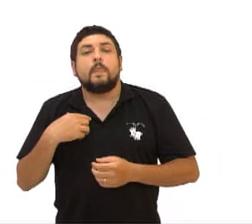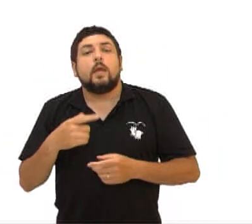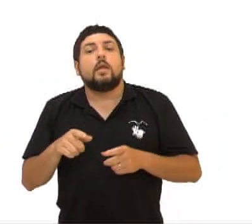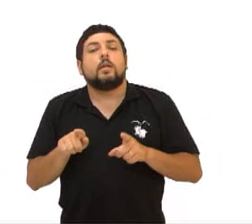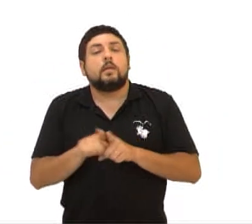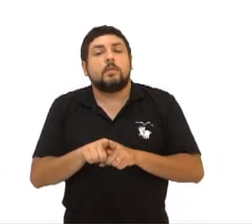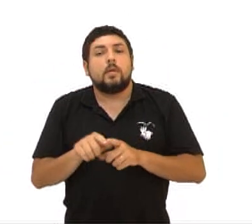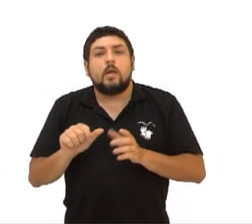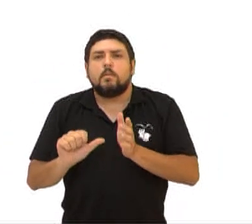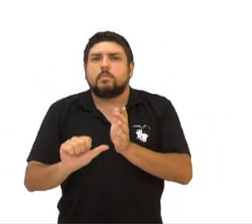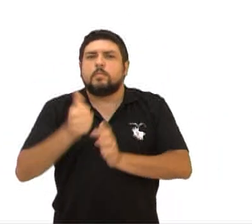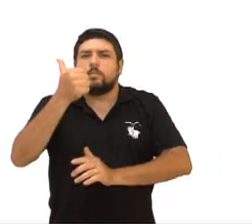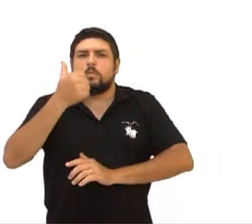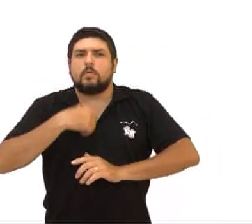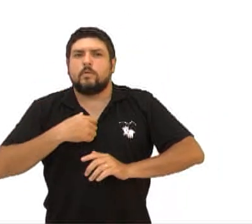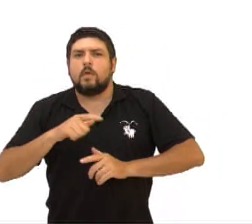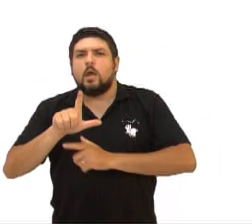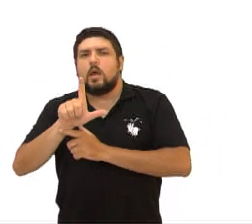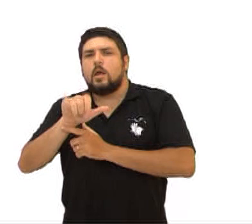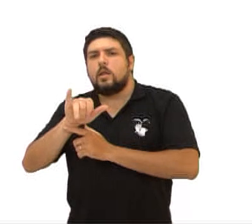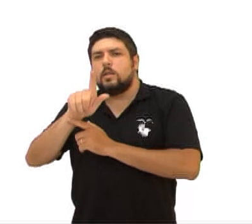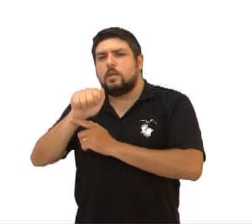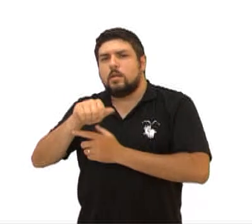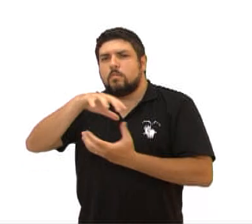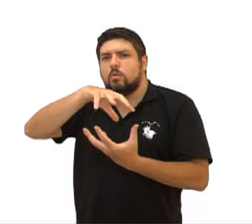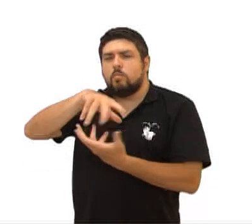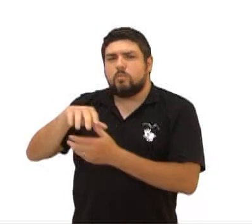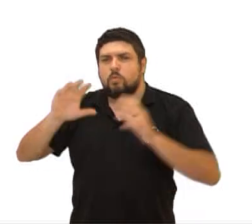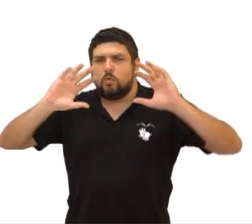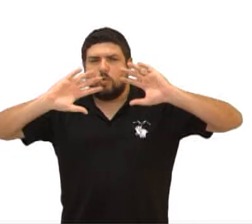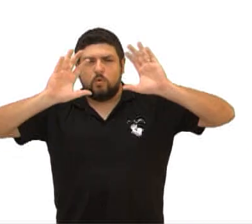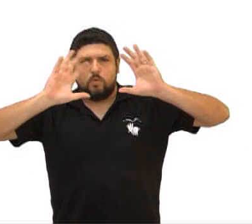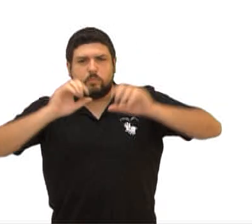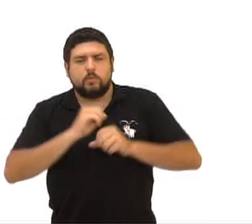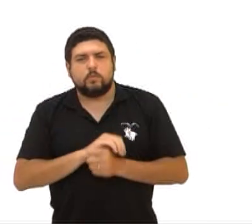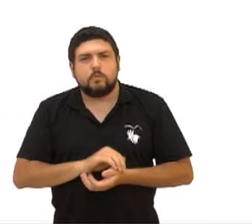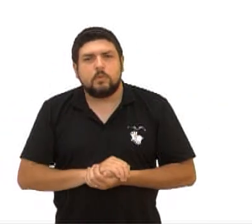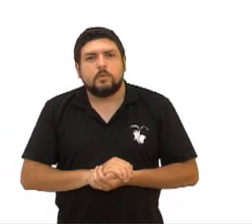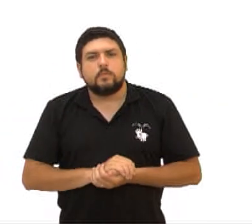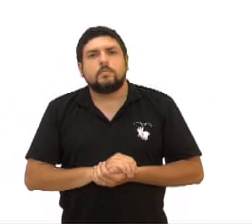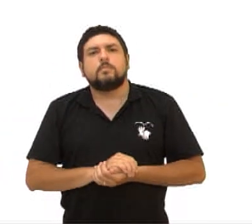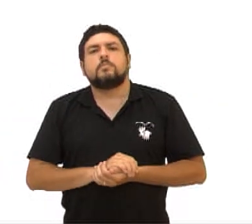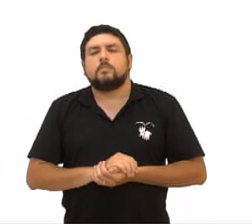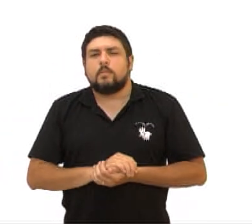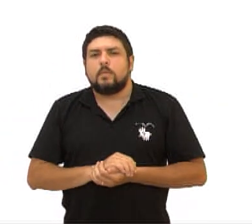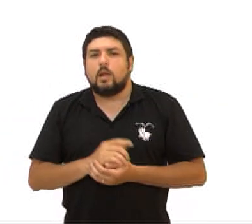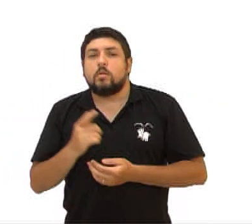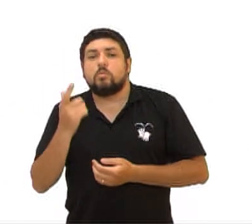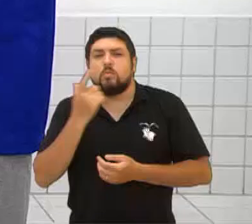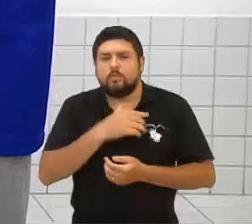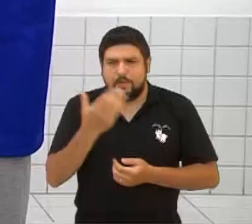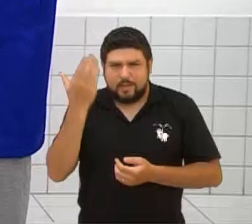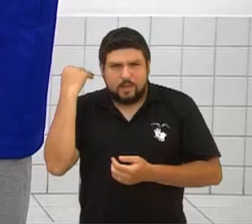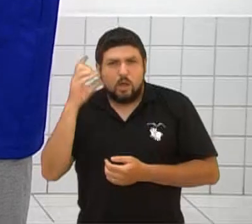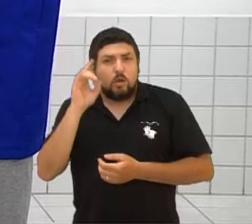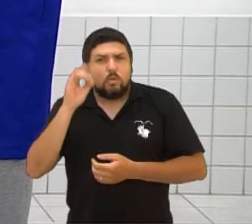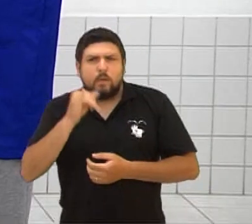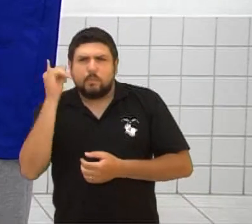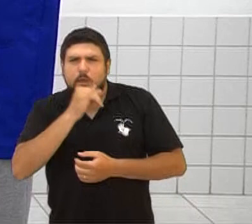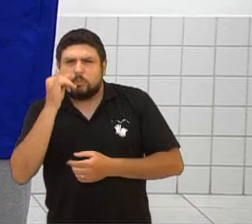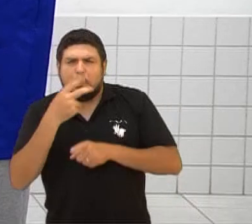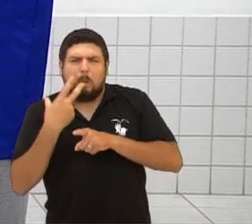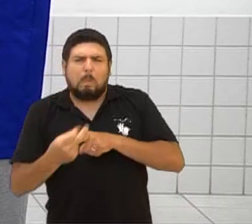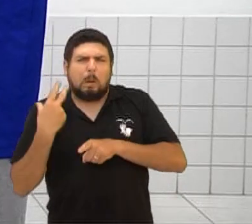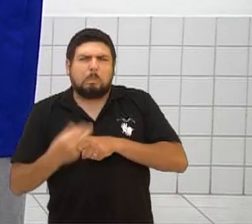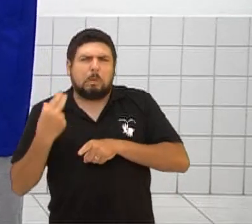Mundial de Vôlei, que é a principal competição de vôlei que acontece todo ano, né? Aí tirando aí a supremacia italiana, que era as seleções mais